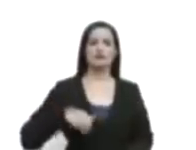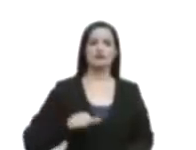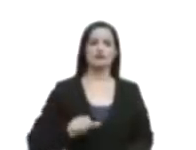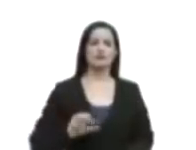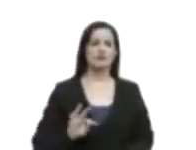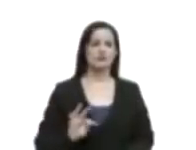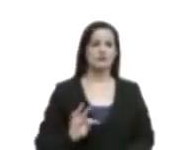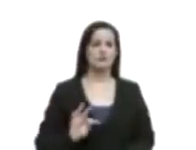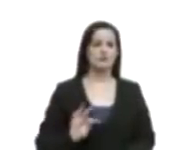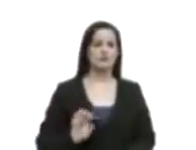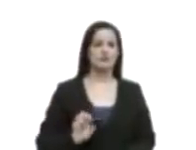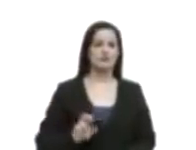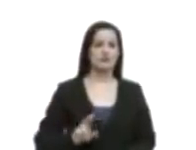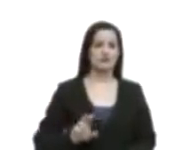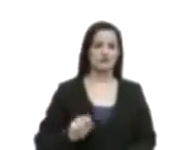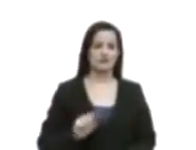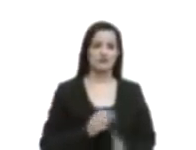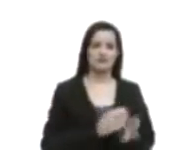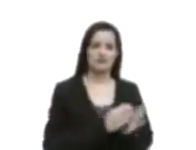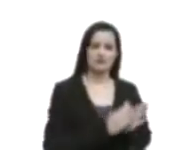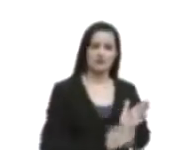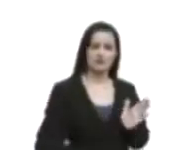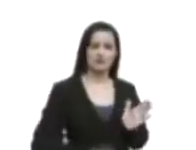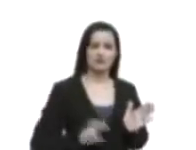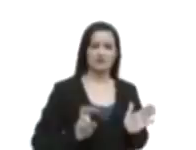no capítulo 5.